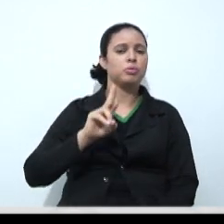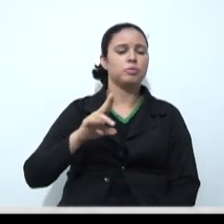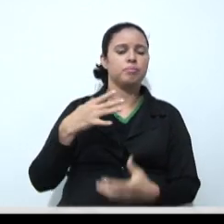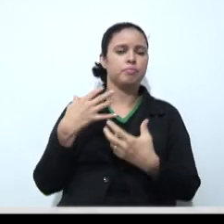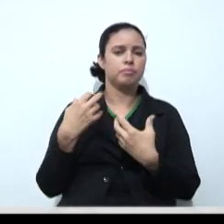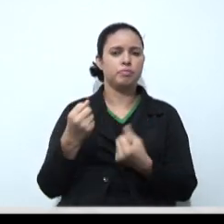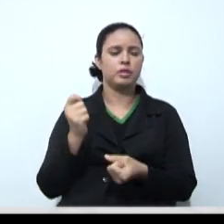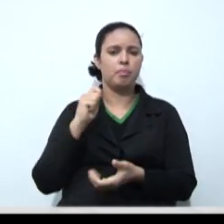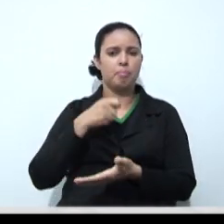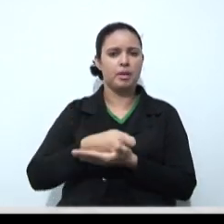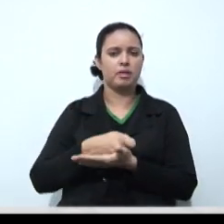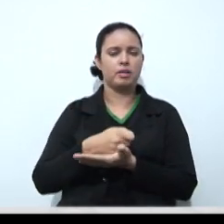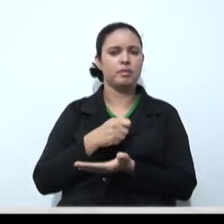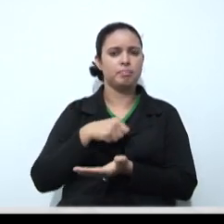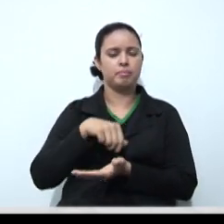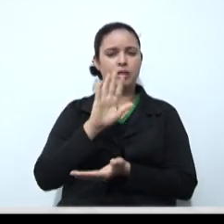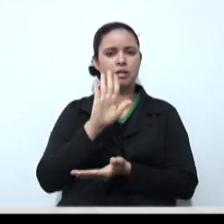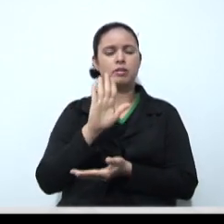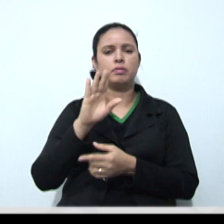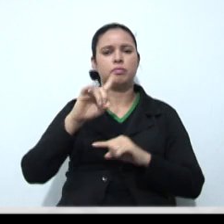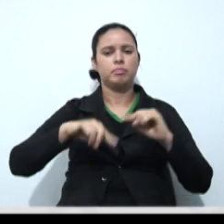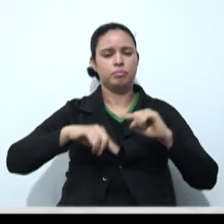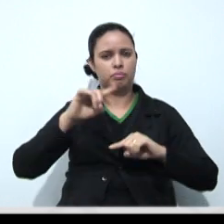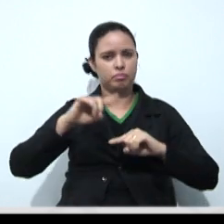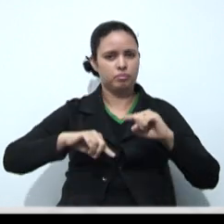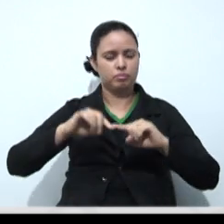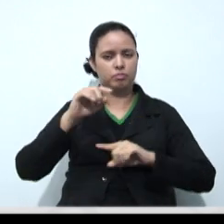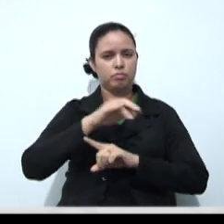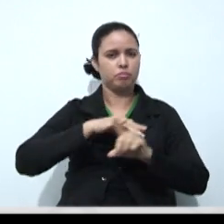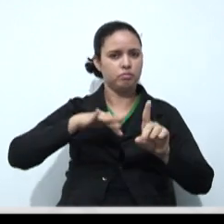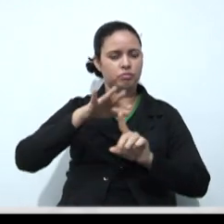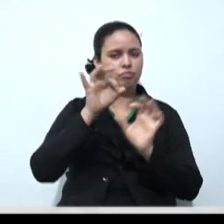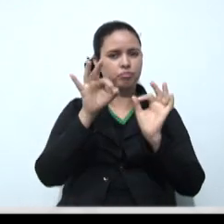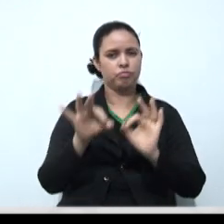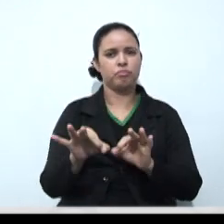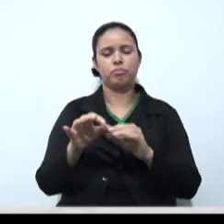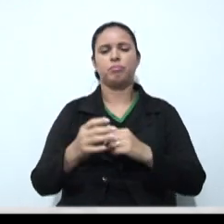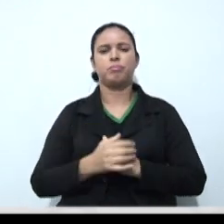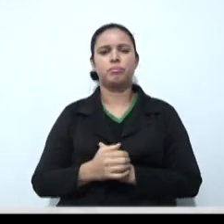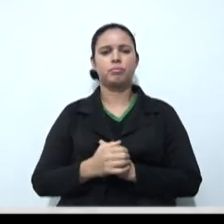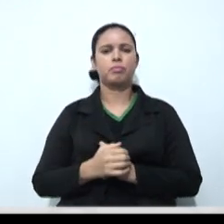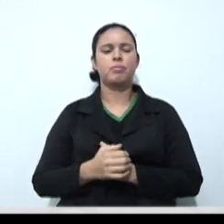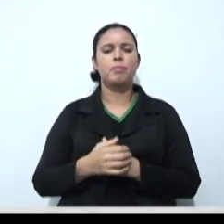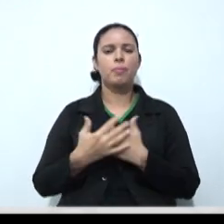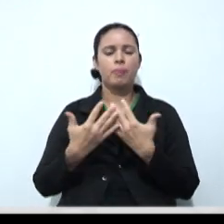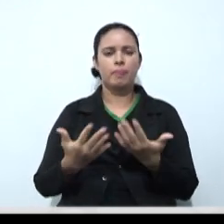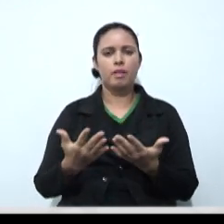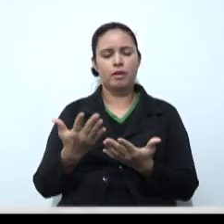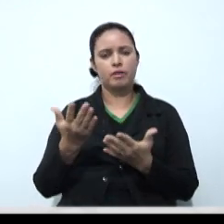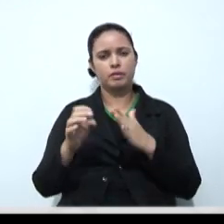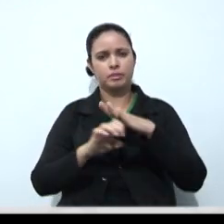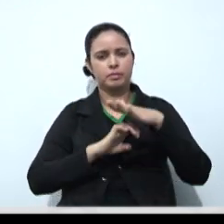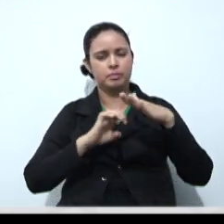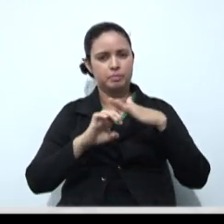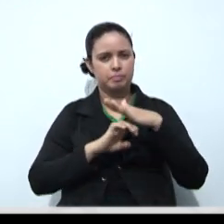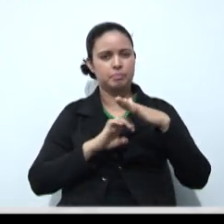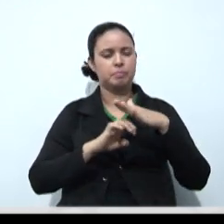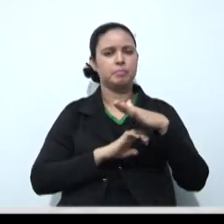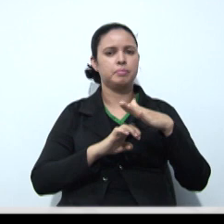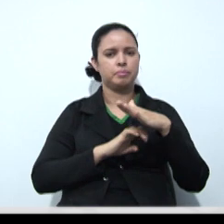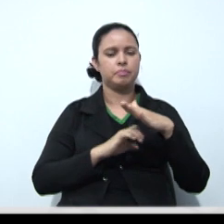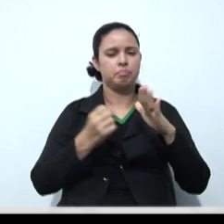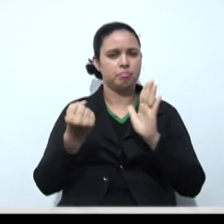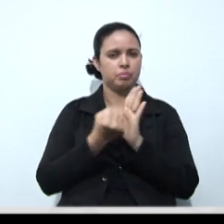aceitarem pagar mais por um produto ambientalmente correto, tá? As empresas adiantam-se para concorrer com os títulos agora em